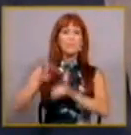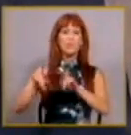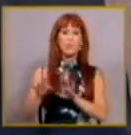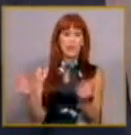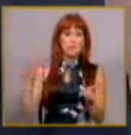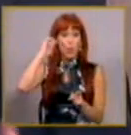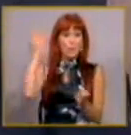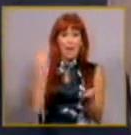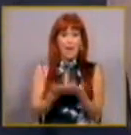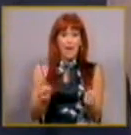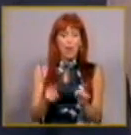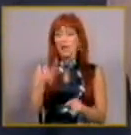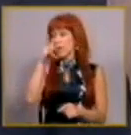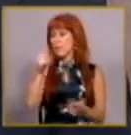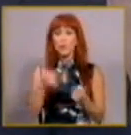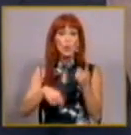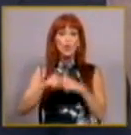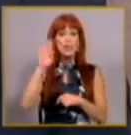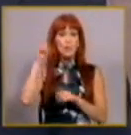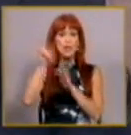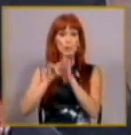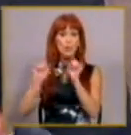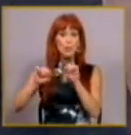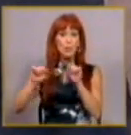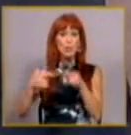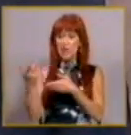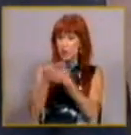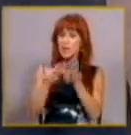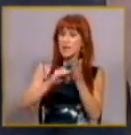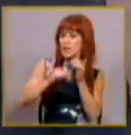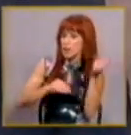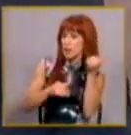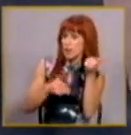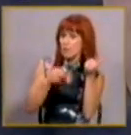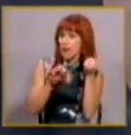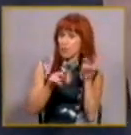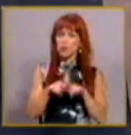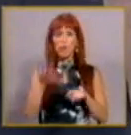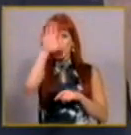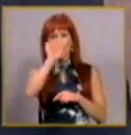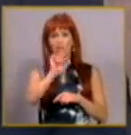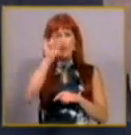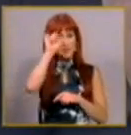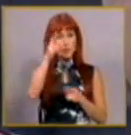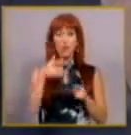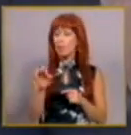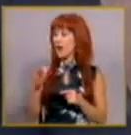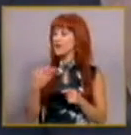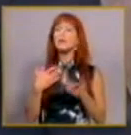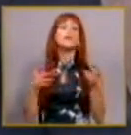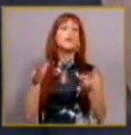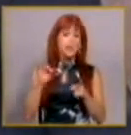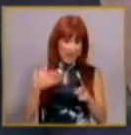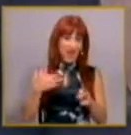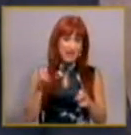tem custos. Infelizmente, como todos sabemos, o memorando de entendimento negociado e assinado pelo Partido Socialista, pelo governo de José Sócrates, pelo PSD e pela